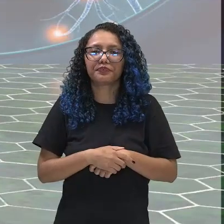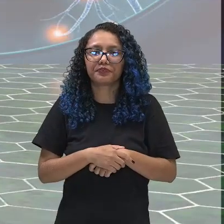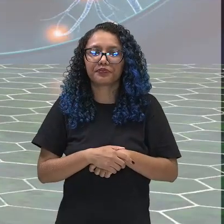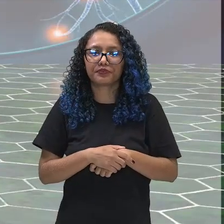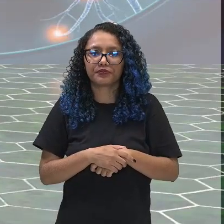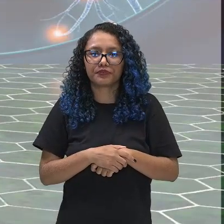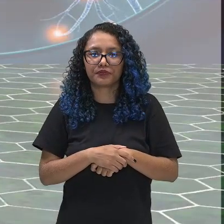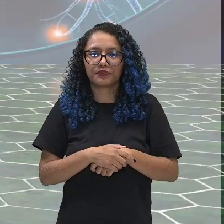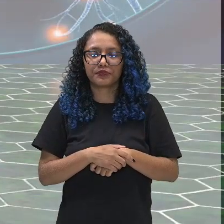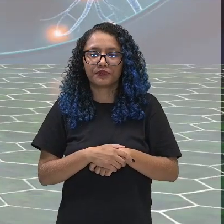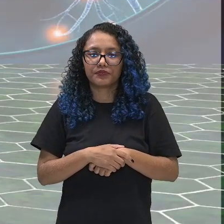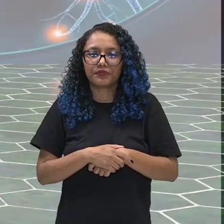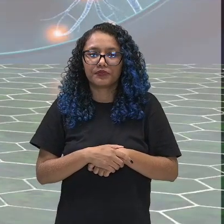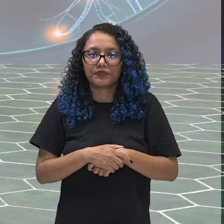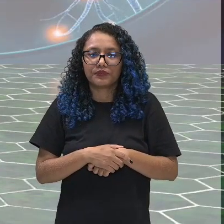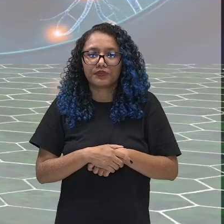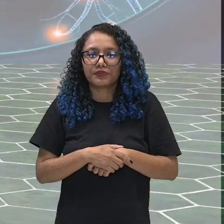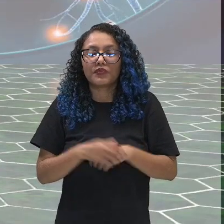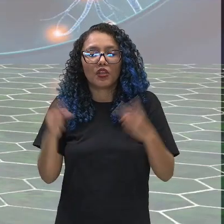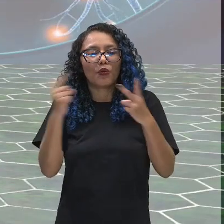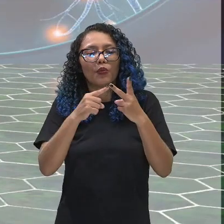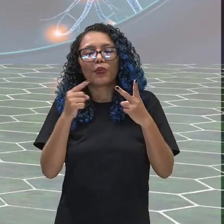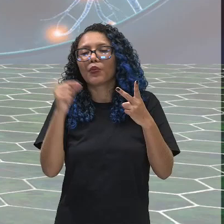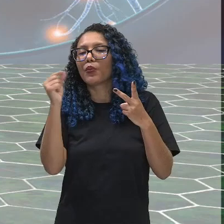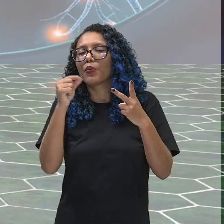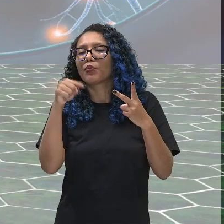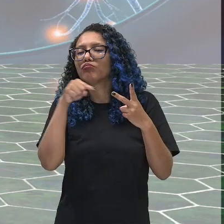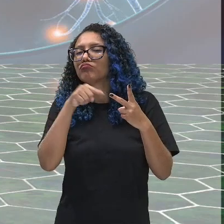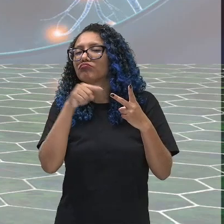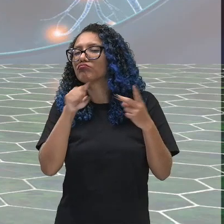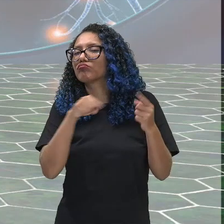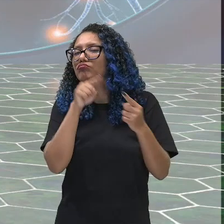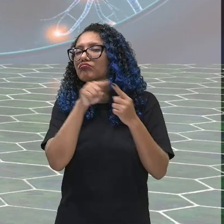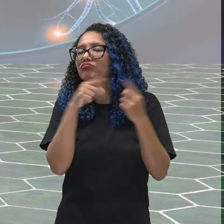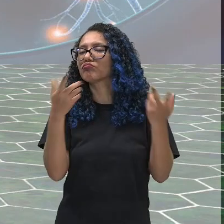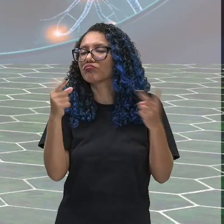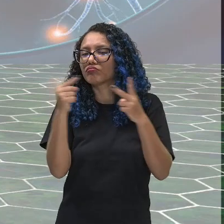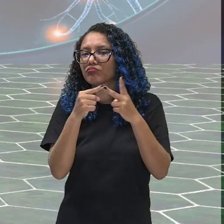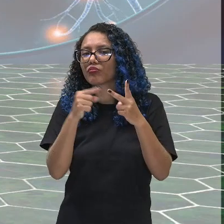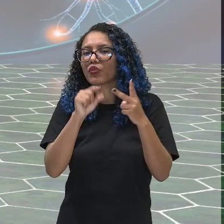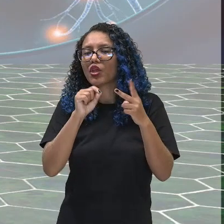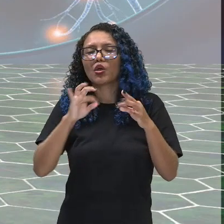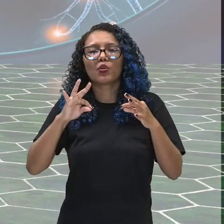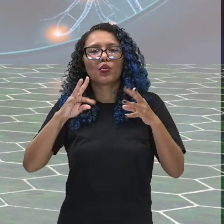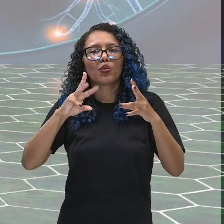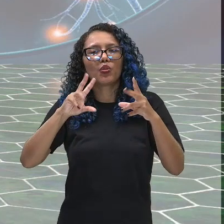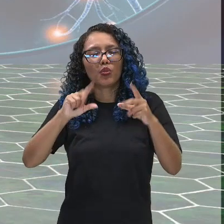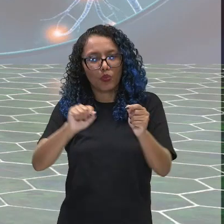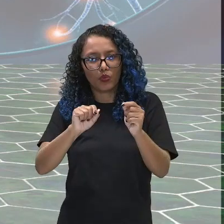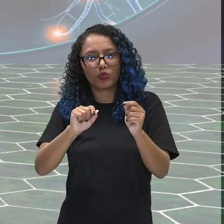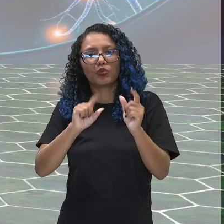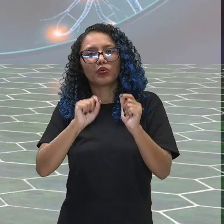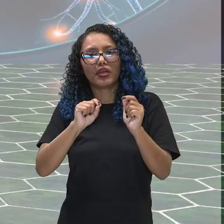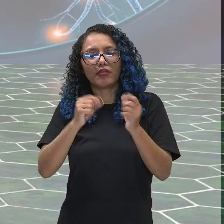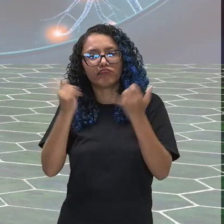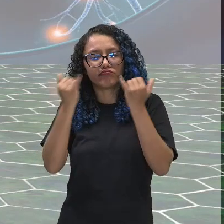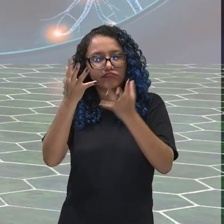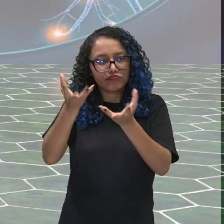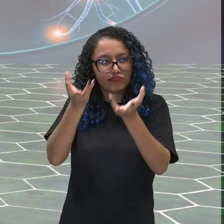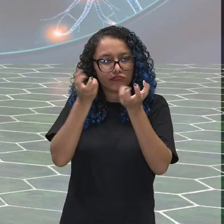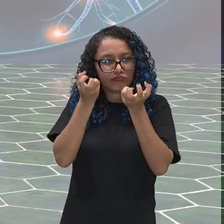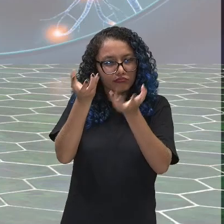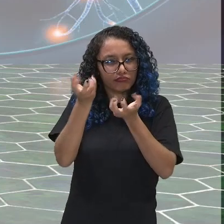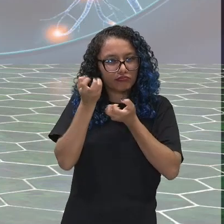integração, ele já vai unir ali todos aqueles nervos que estão recebendo informações e está